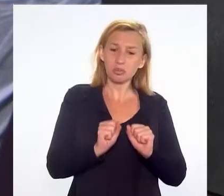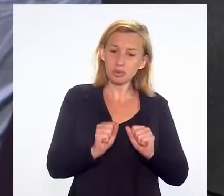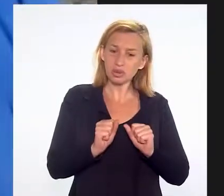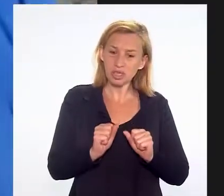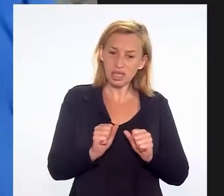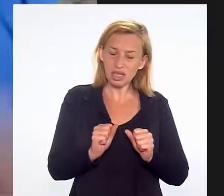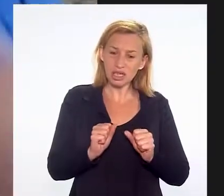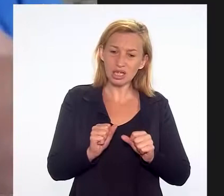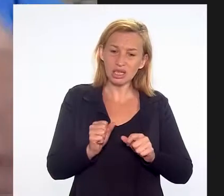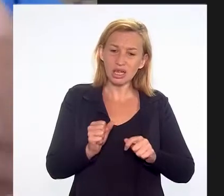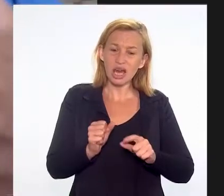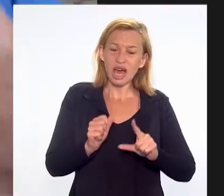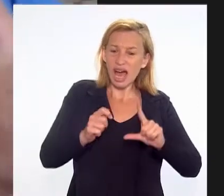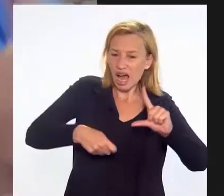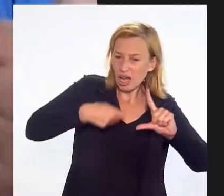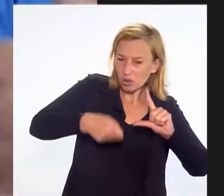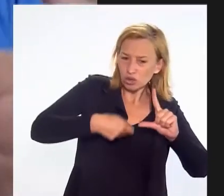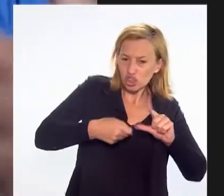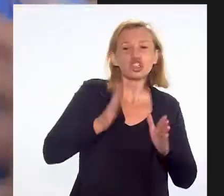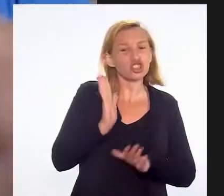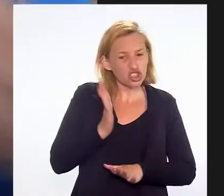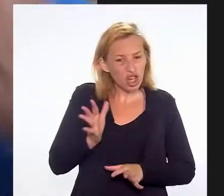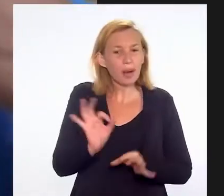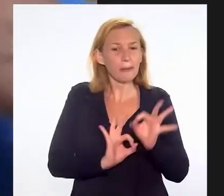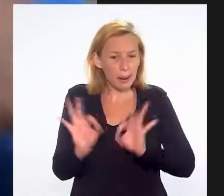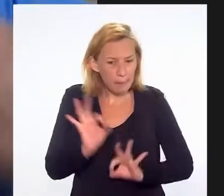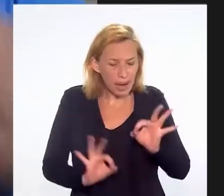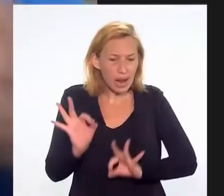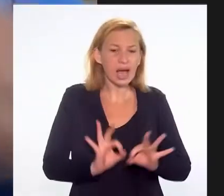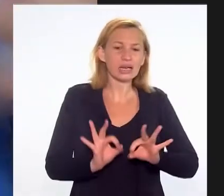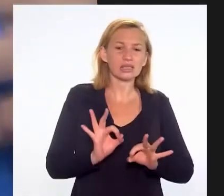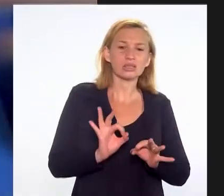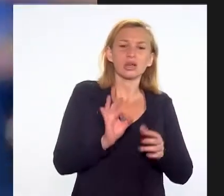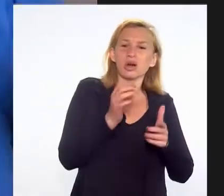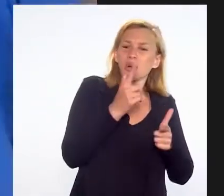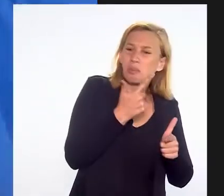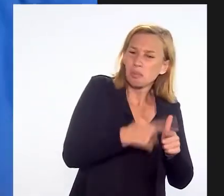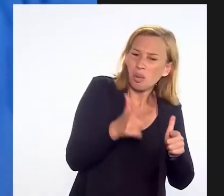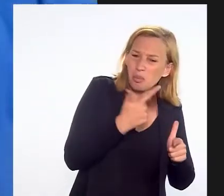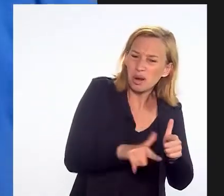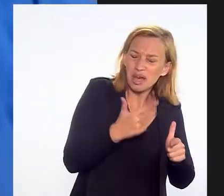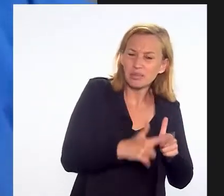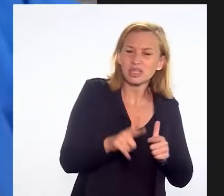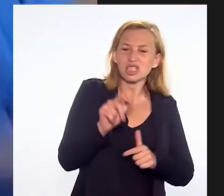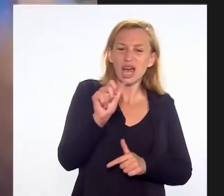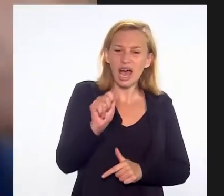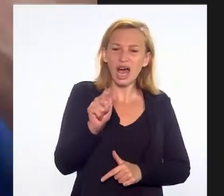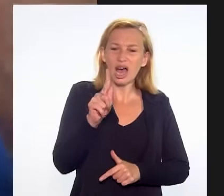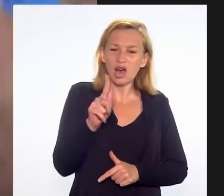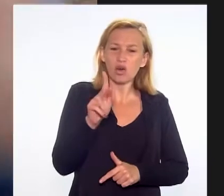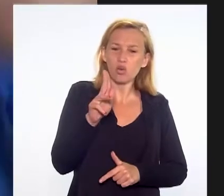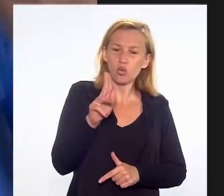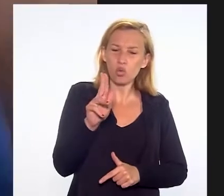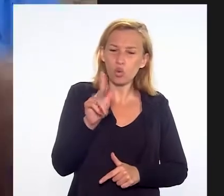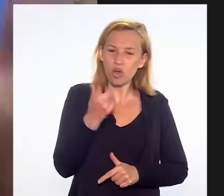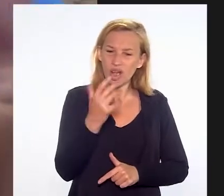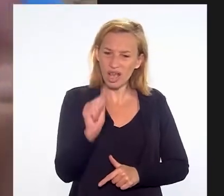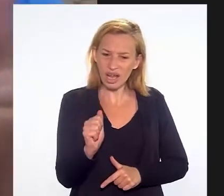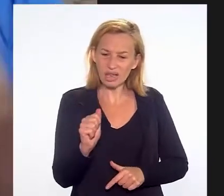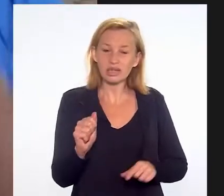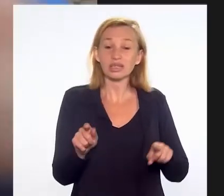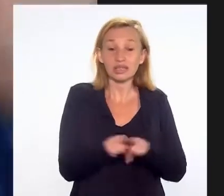dizer assim, no sentido de uma situação que você teria que estar com a logística já preparada. É problema